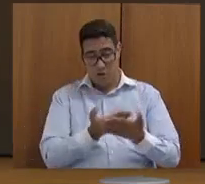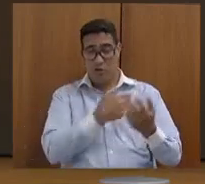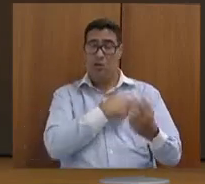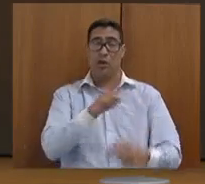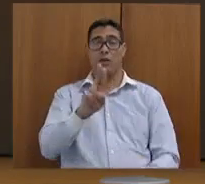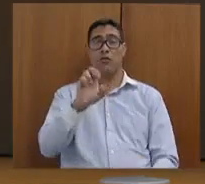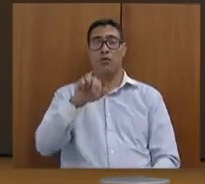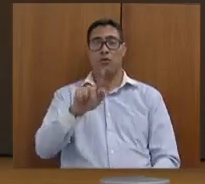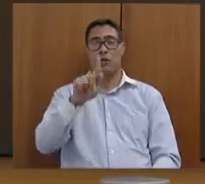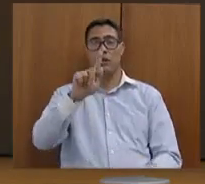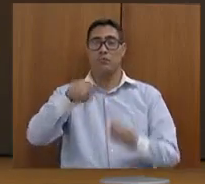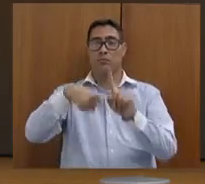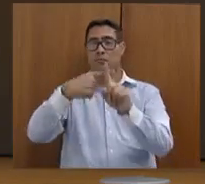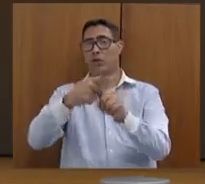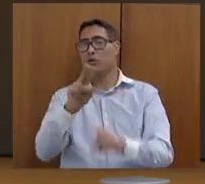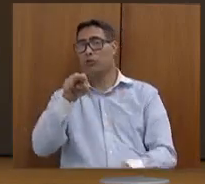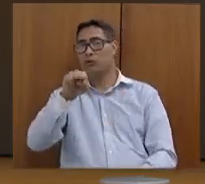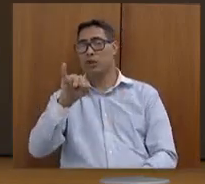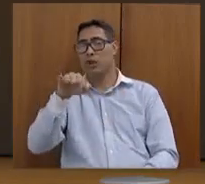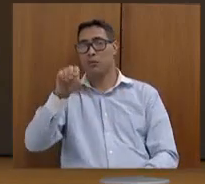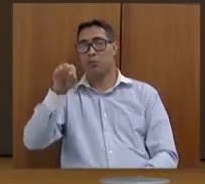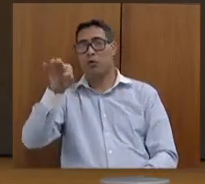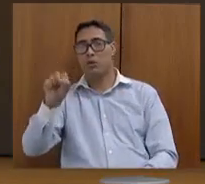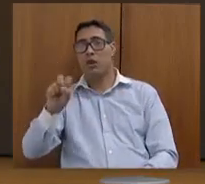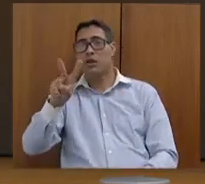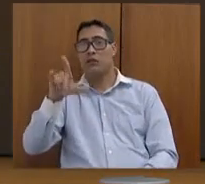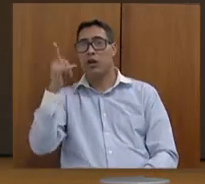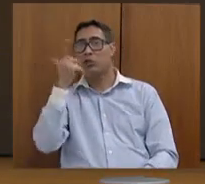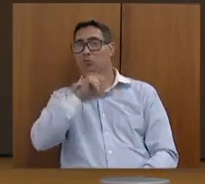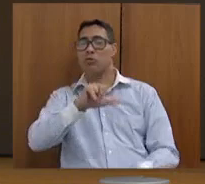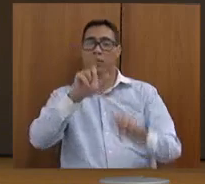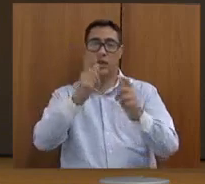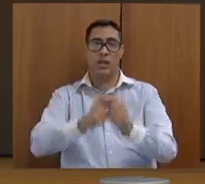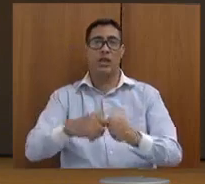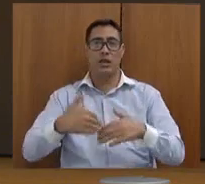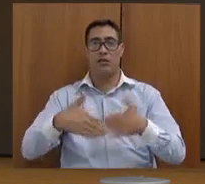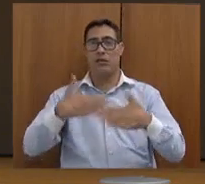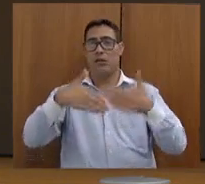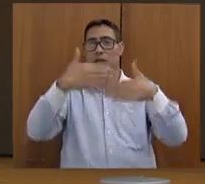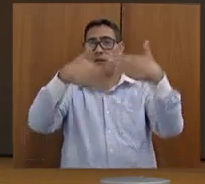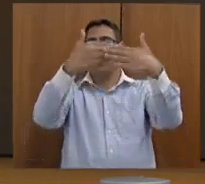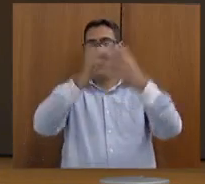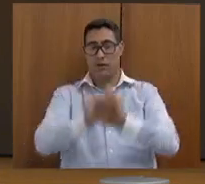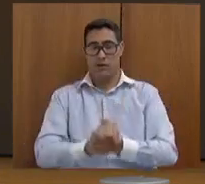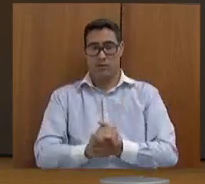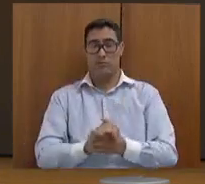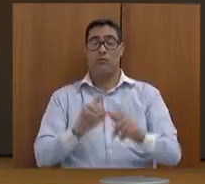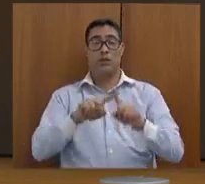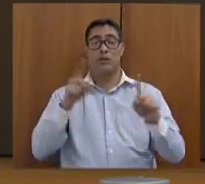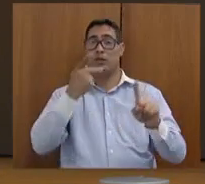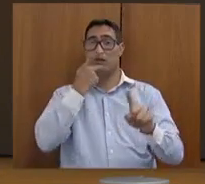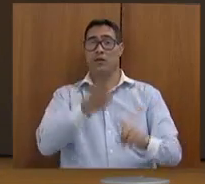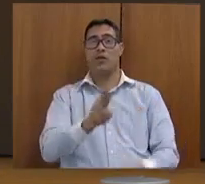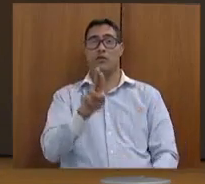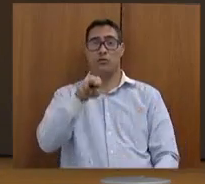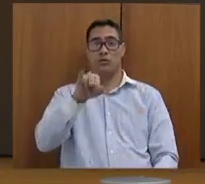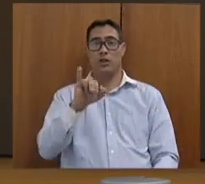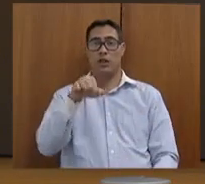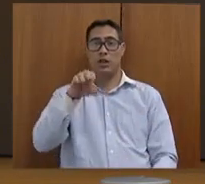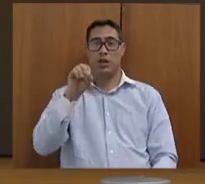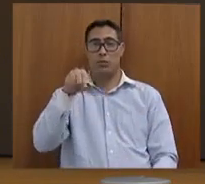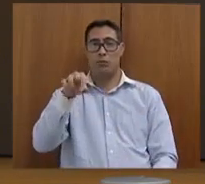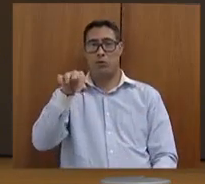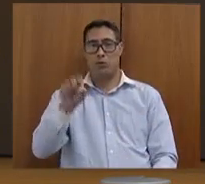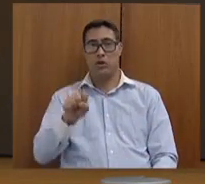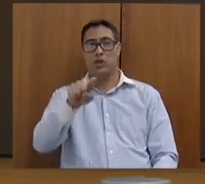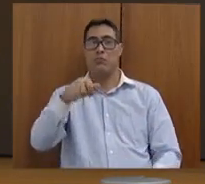vão poder avançar já que nós estamos falando em unimontes a gente tem que agradecer a